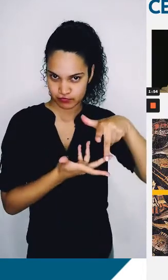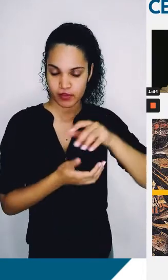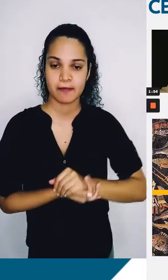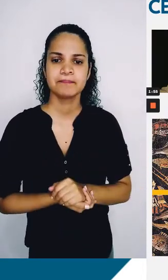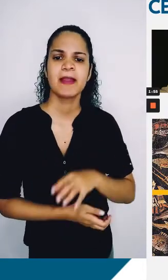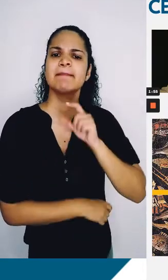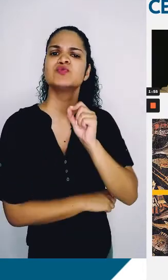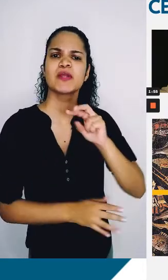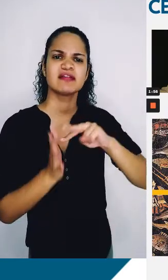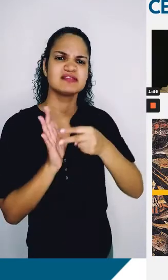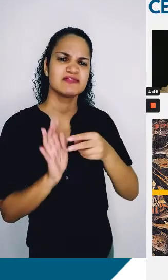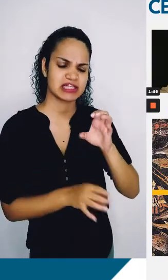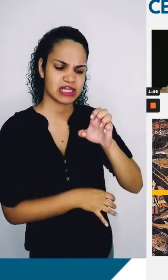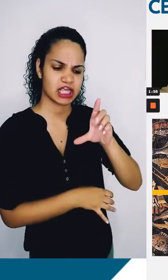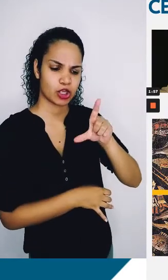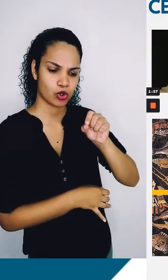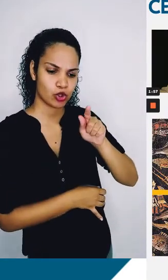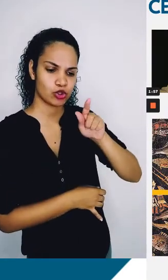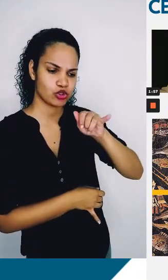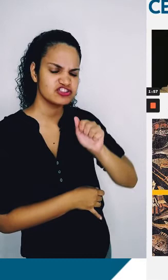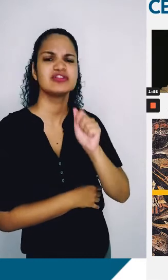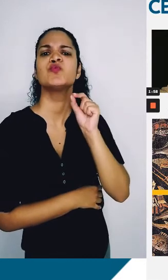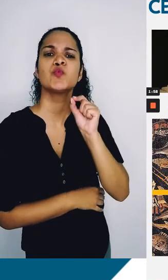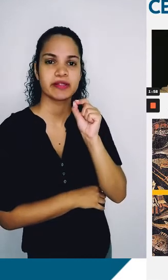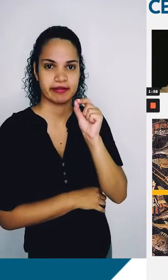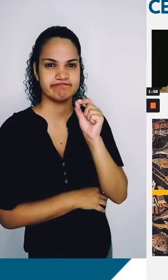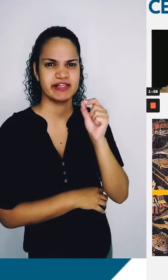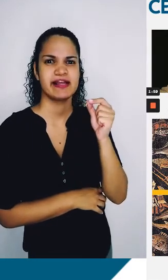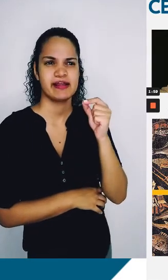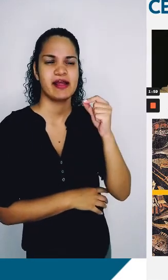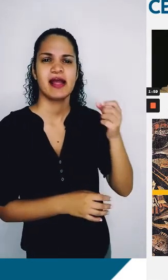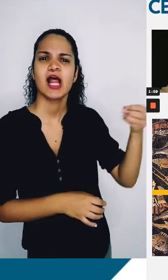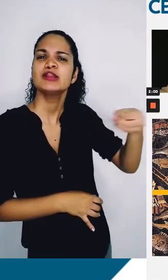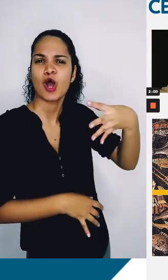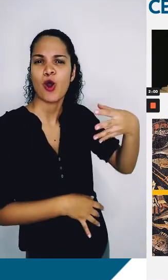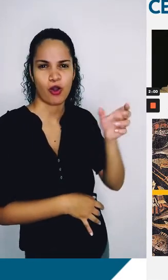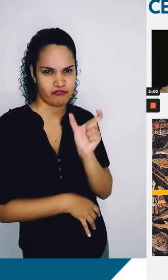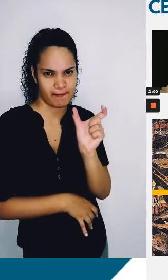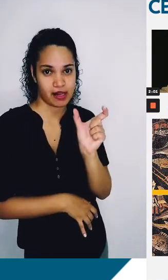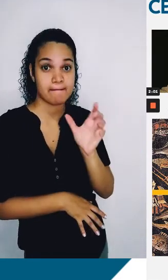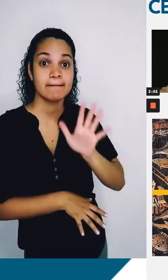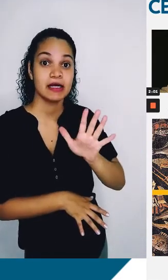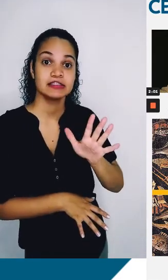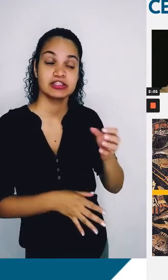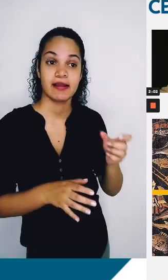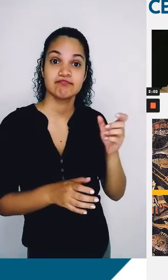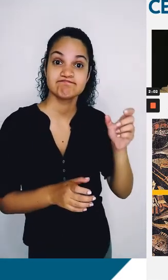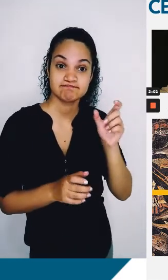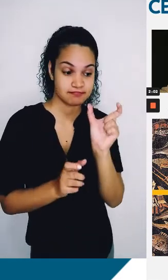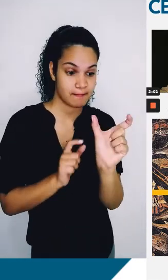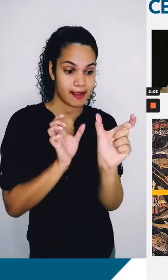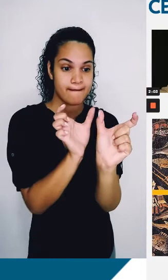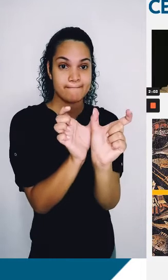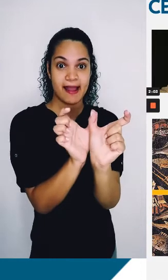ecologia? Ecologia, o termo foi criado mais recentemente, vamos chegar lá. Mas ecologia é formado